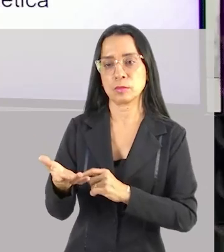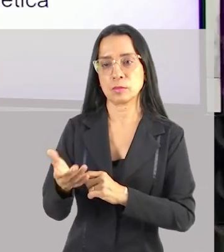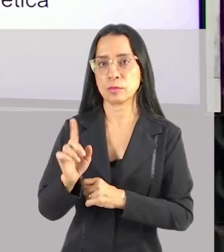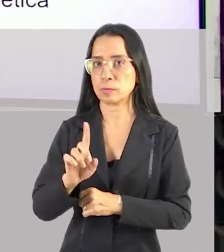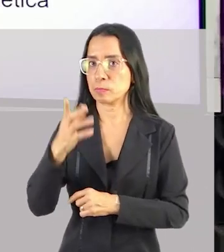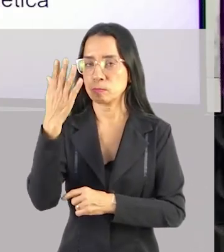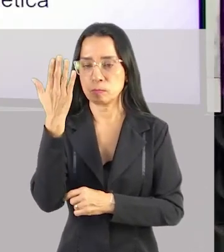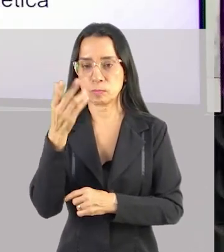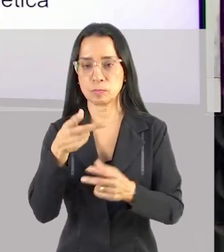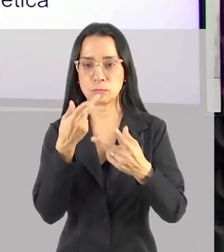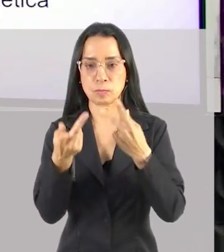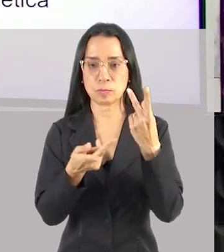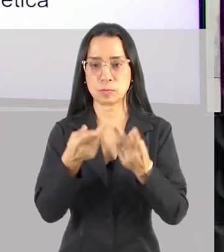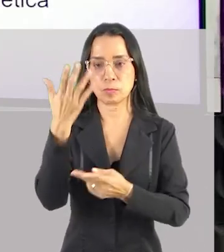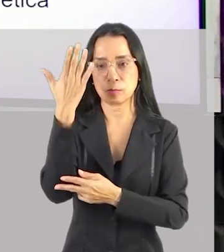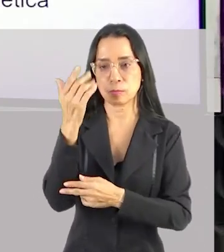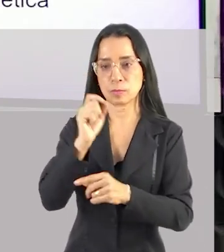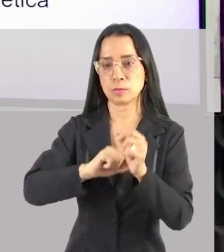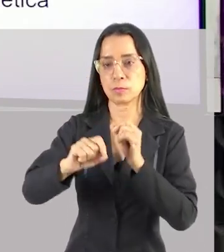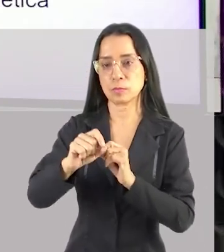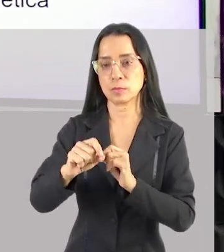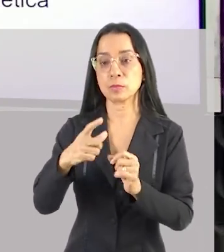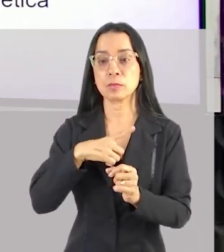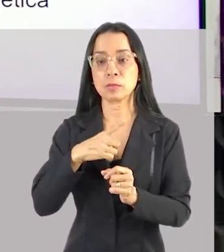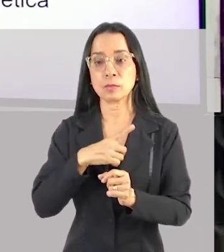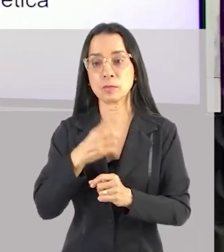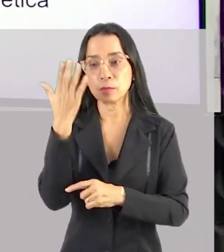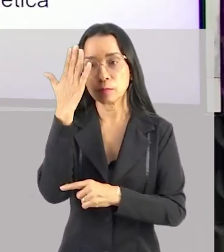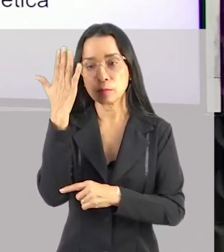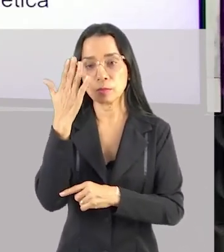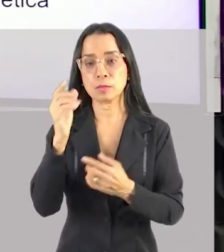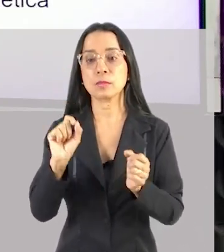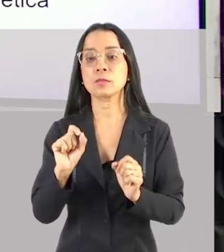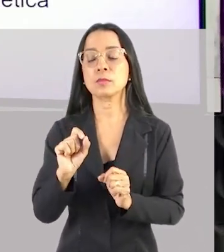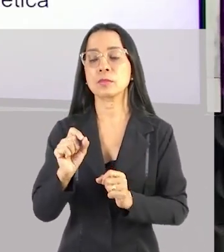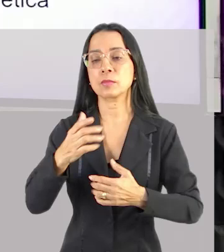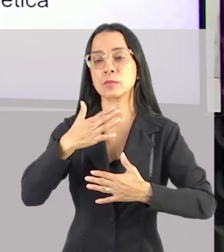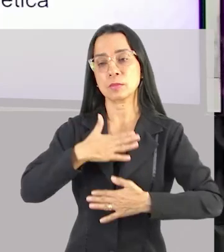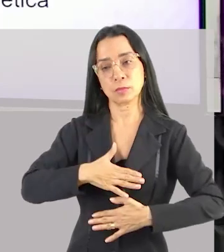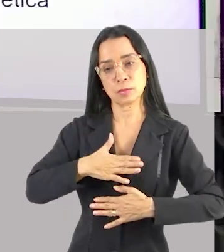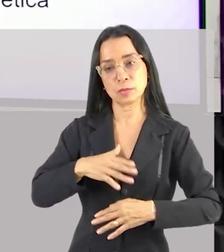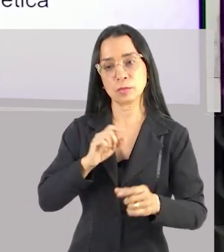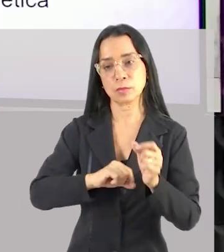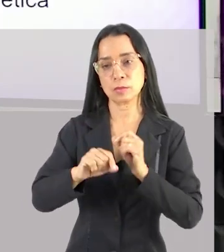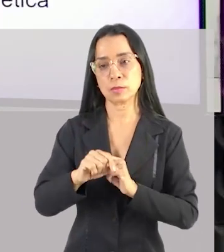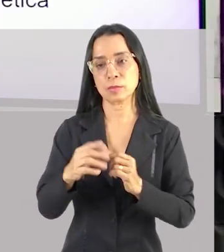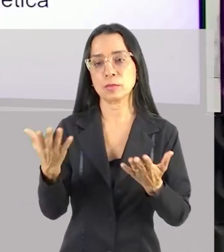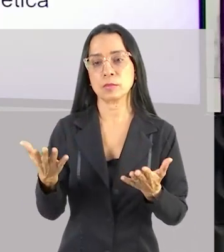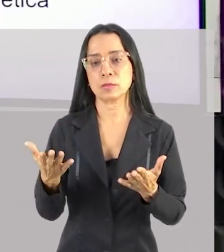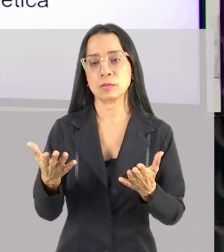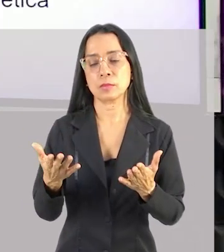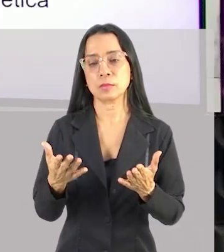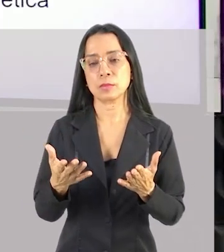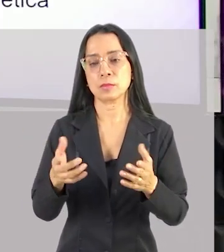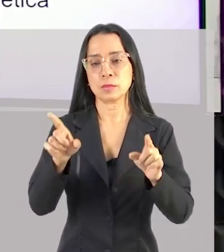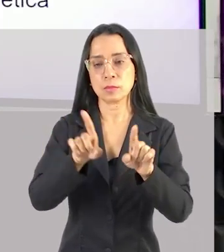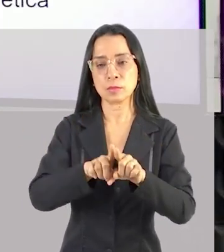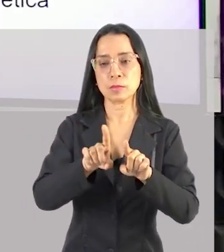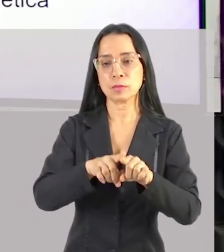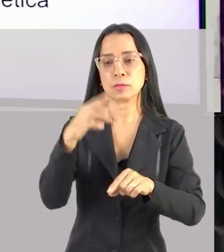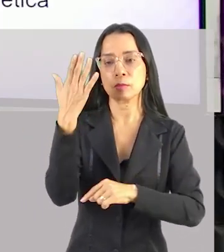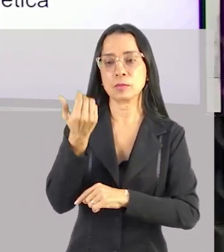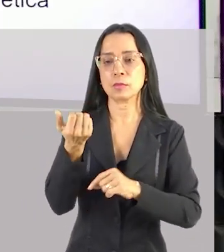é calmo ou temperante. No entanto, louvamos também o sábio, referindo-se ao